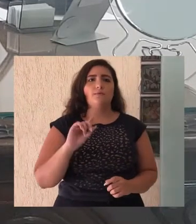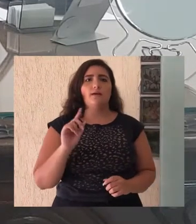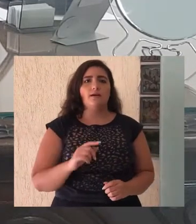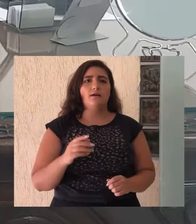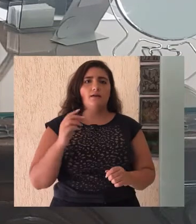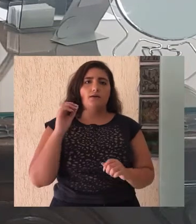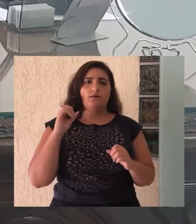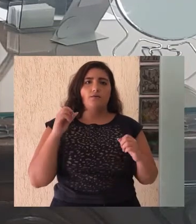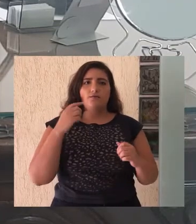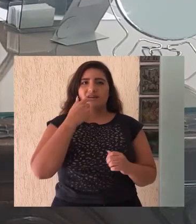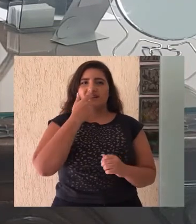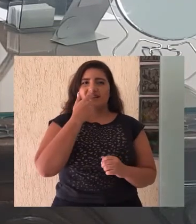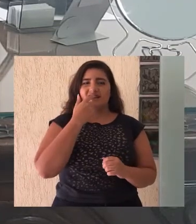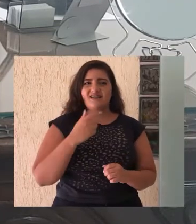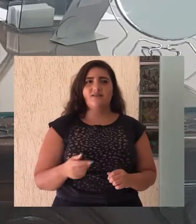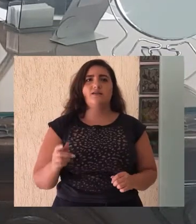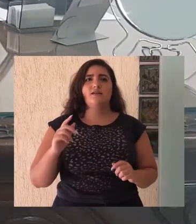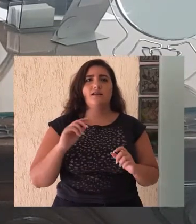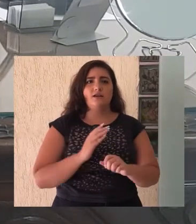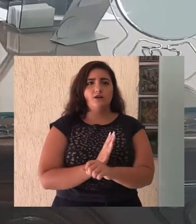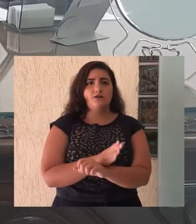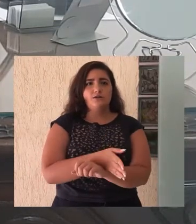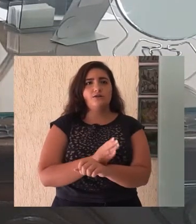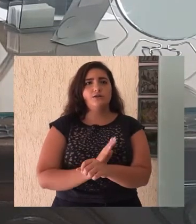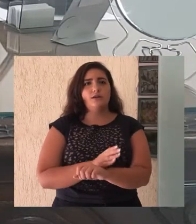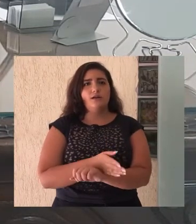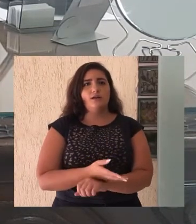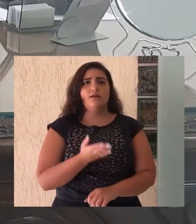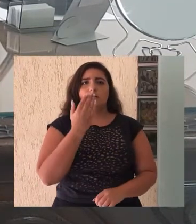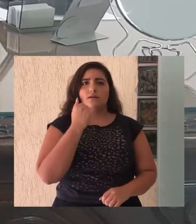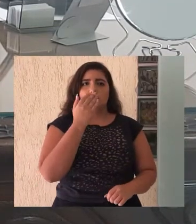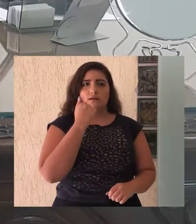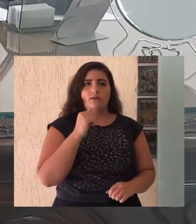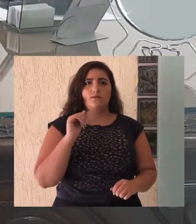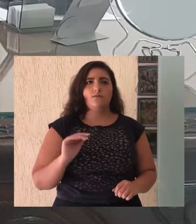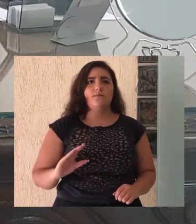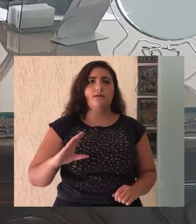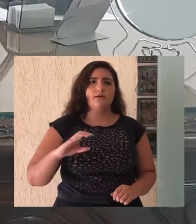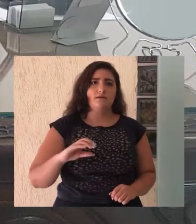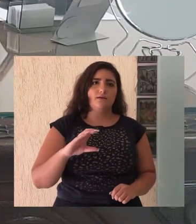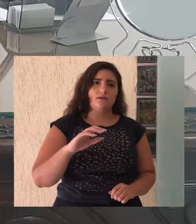deixar restos de alimentos com que as bactérias possam provocar doença na cavidade bucal.